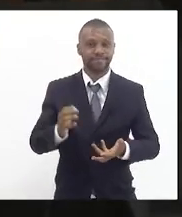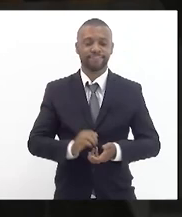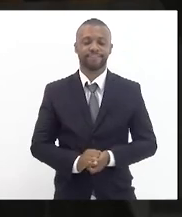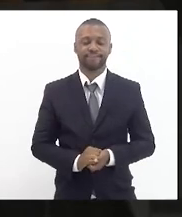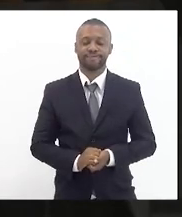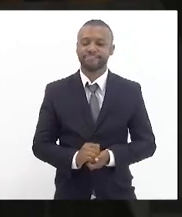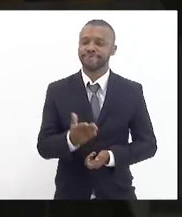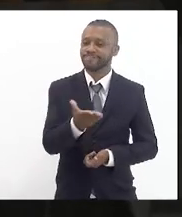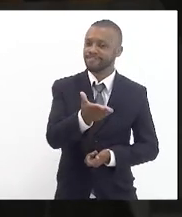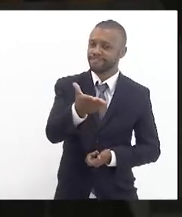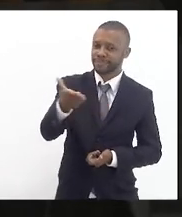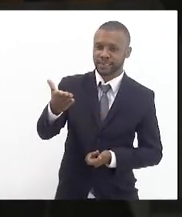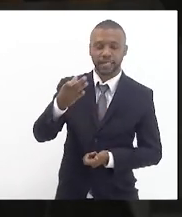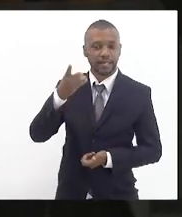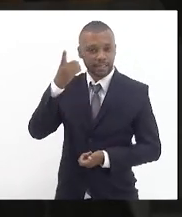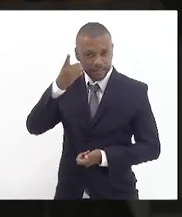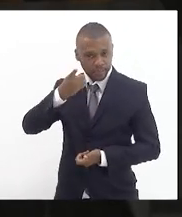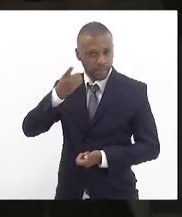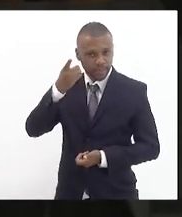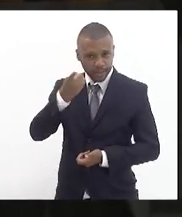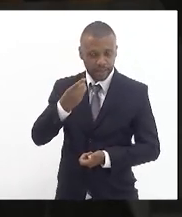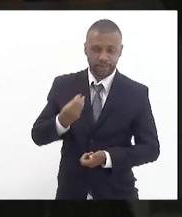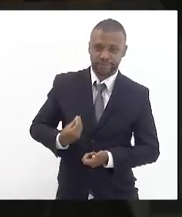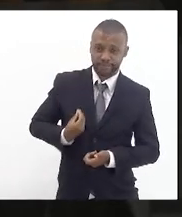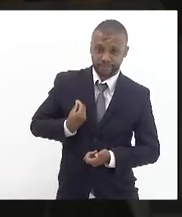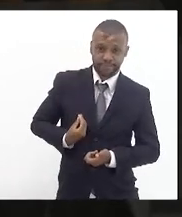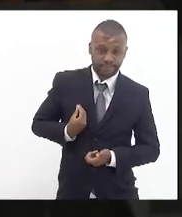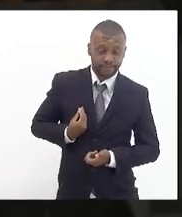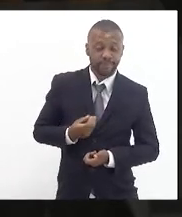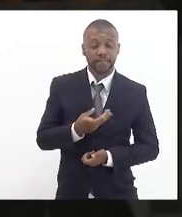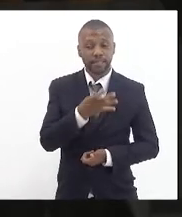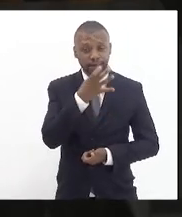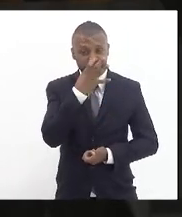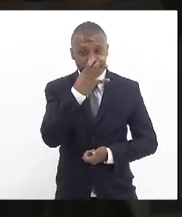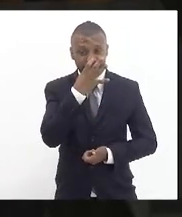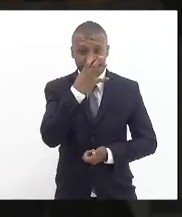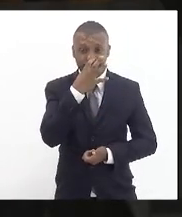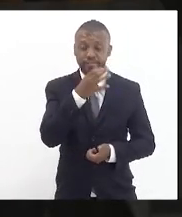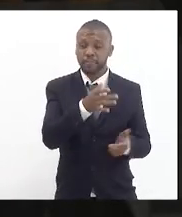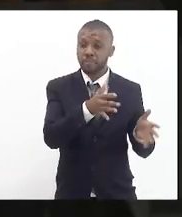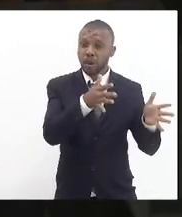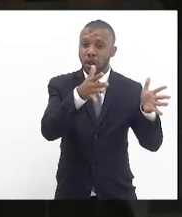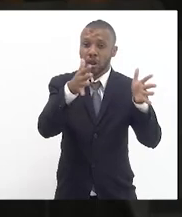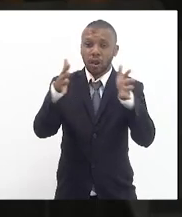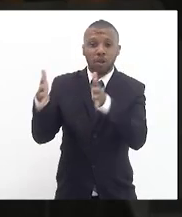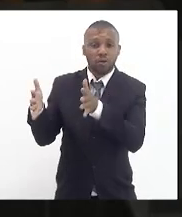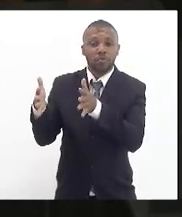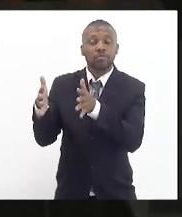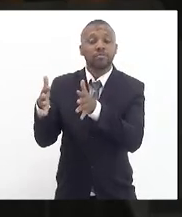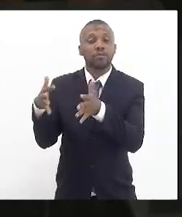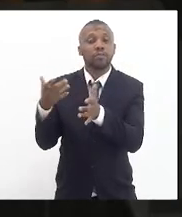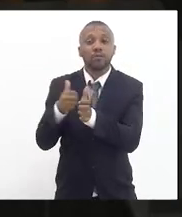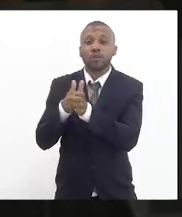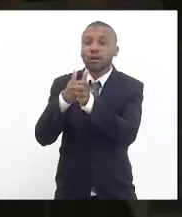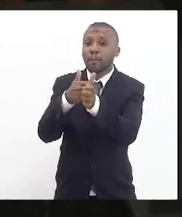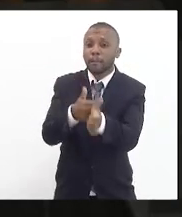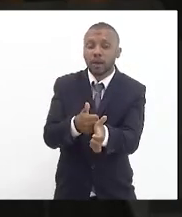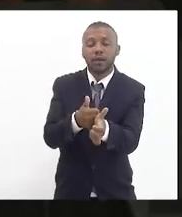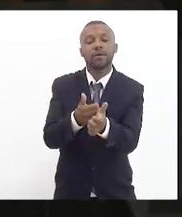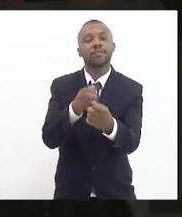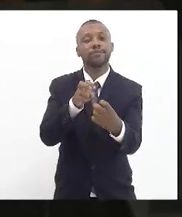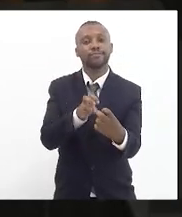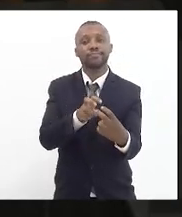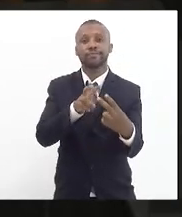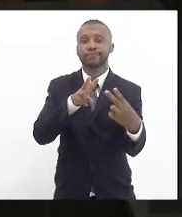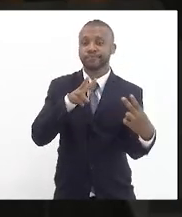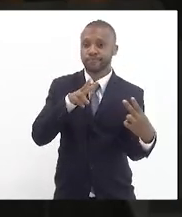senhores deputados que nos ouvem e nos assistem de forma